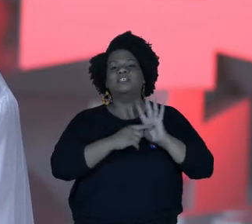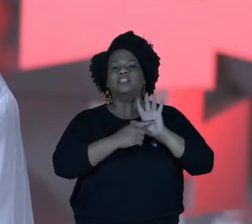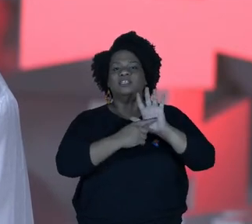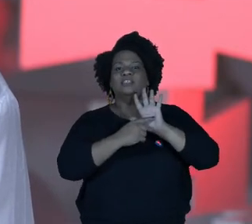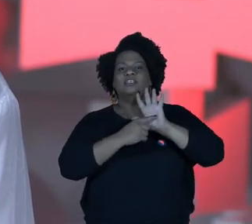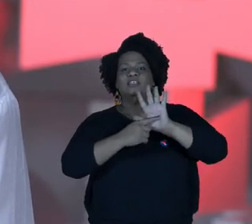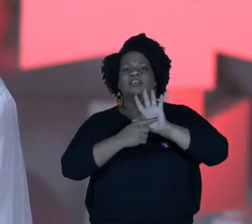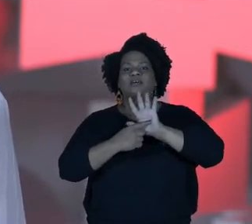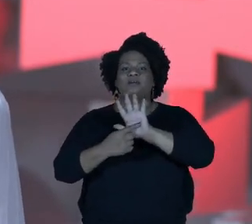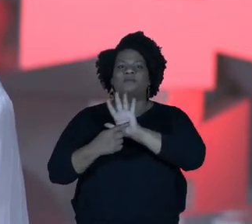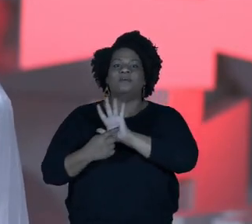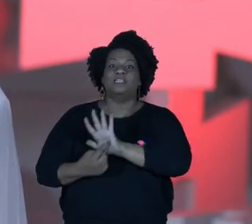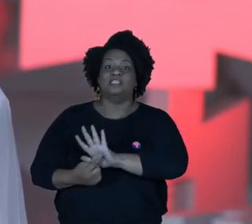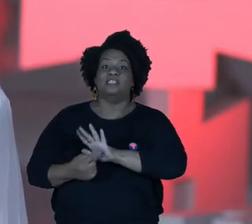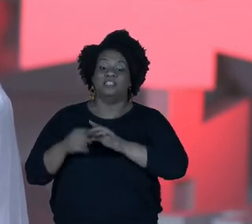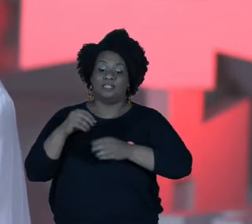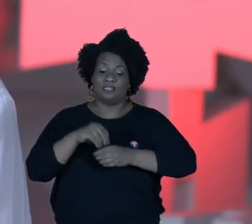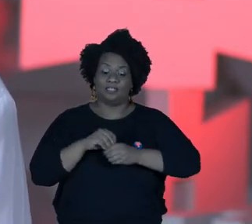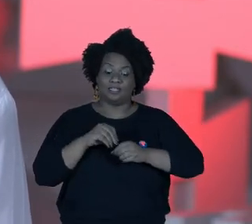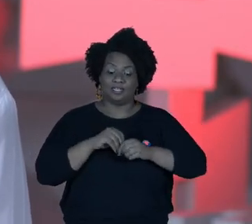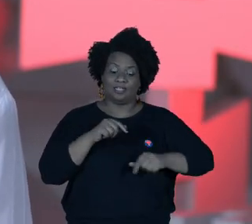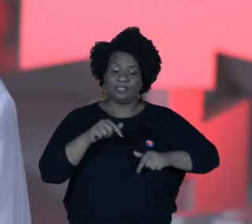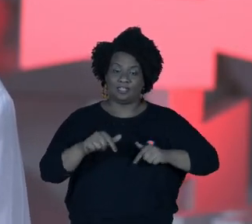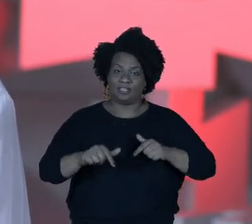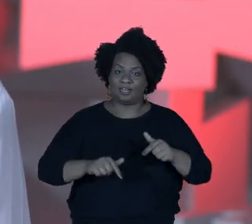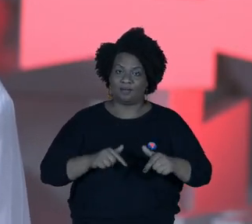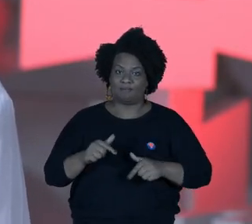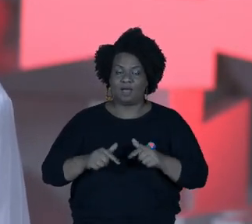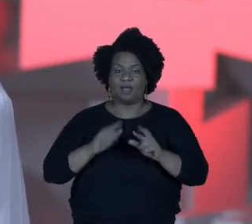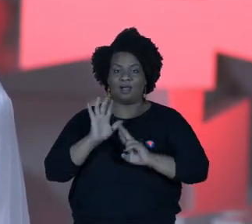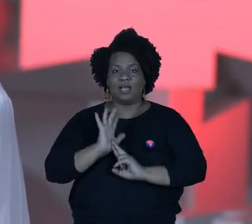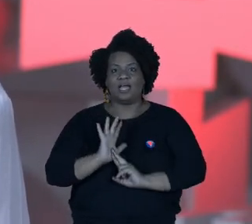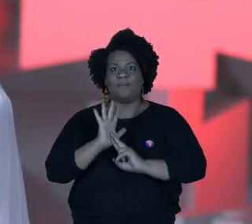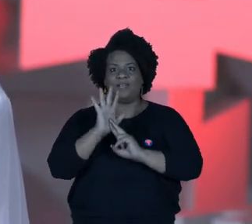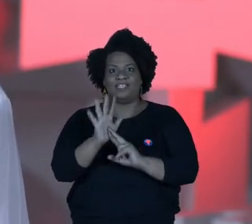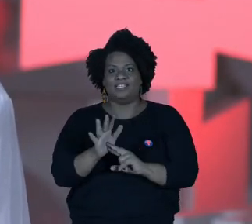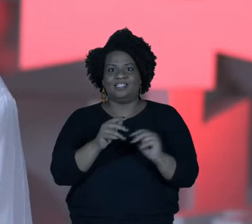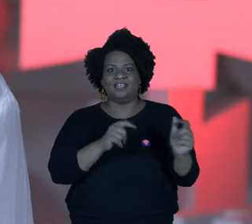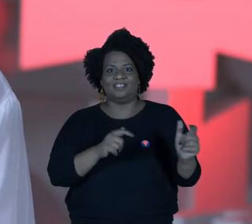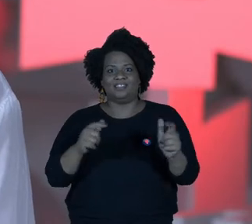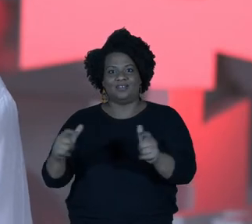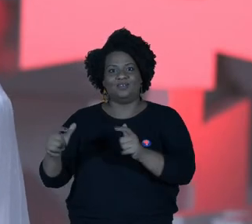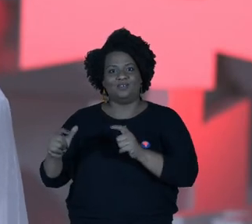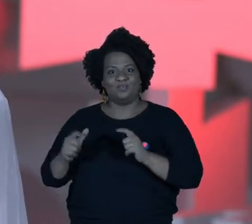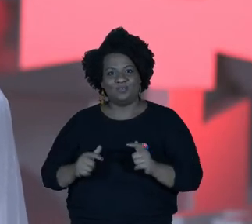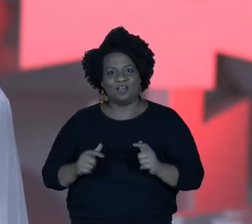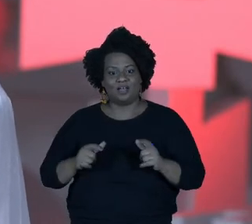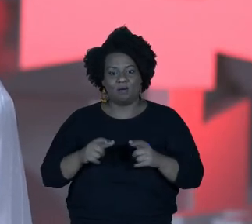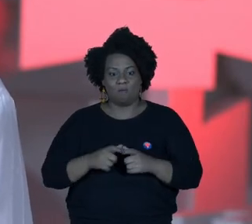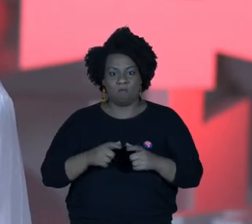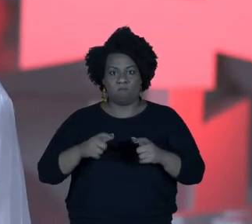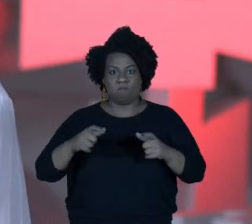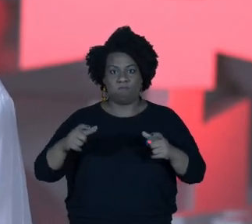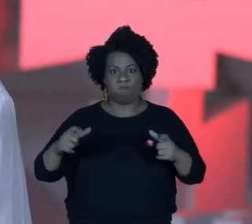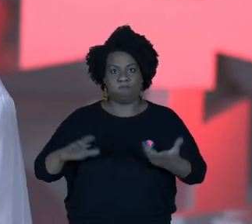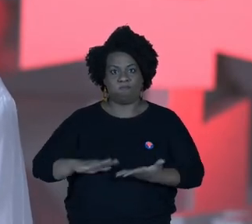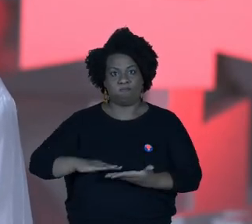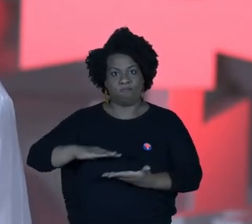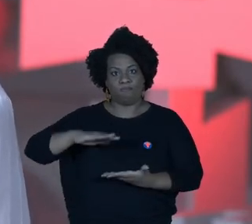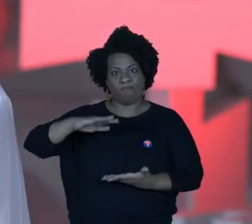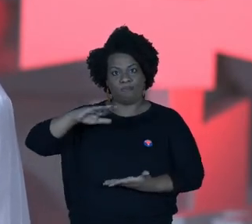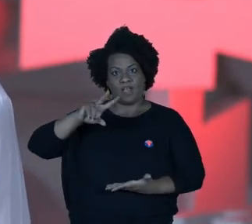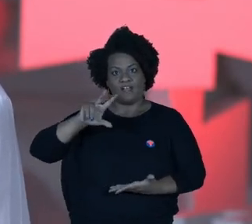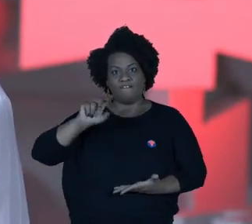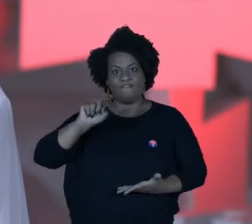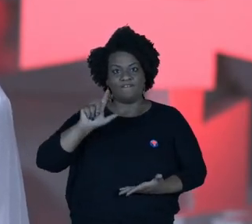figuras se apresentam dentro de um esquema de representação espacial, de volumes, né? E de